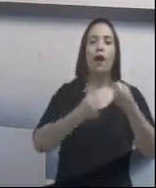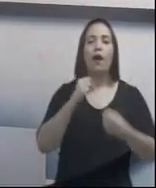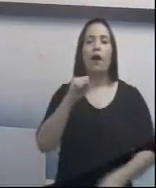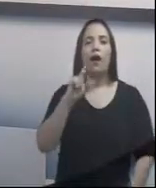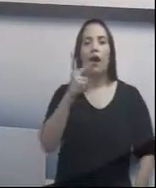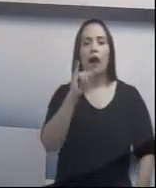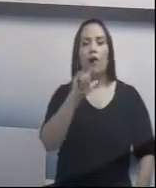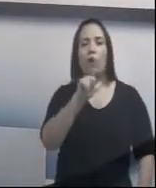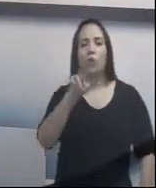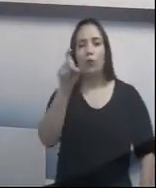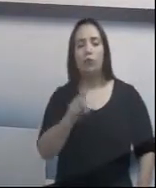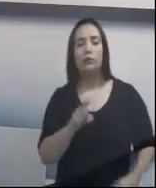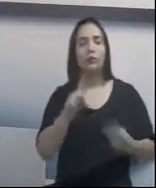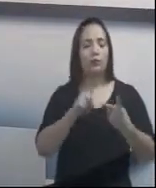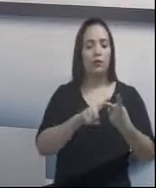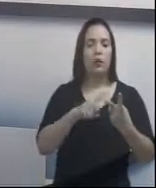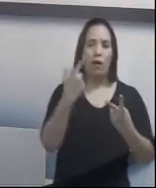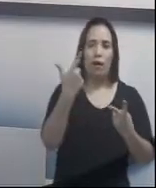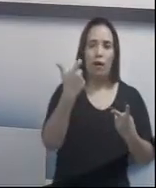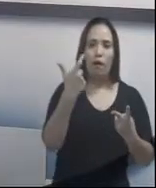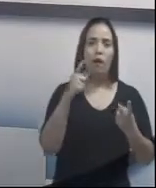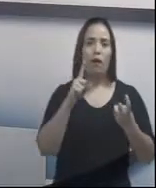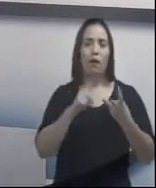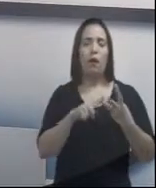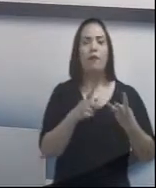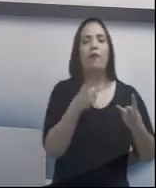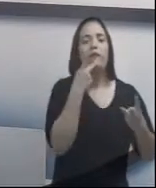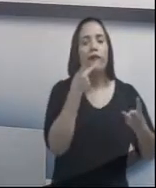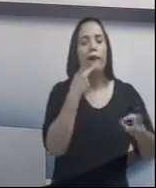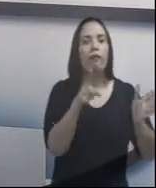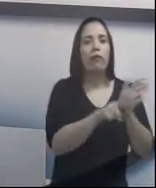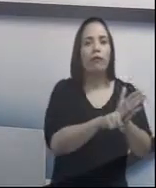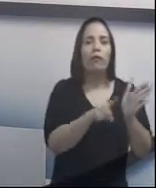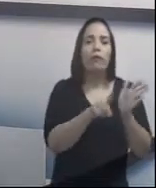armamento, eu me lembro uma vez o senhor pegou o negócio de Hilux, falava mal